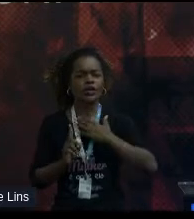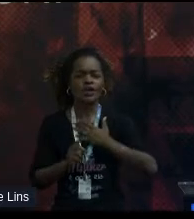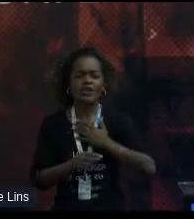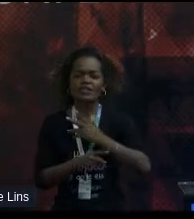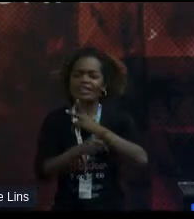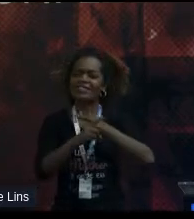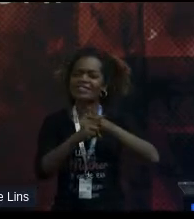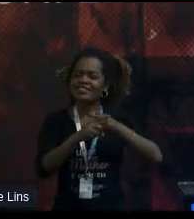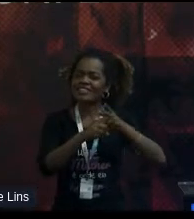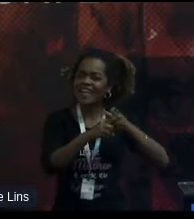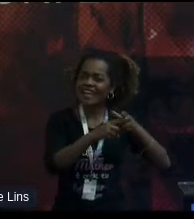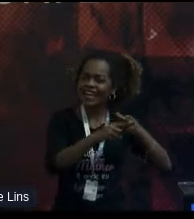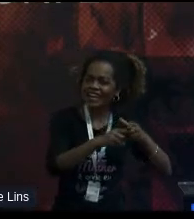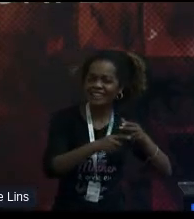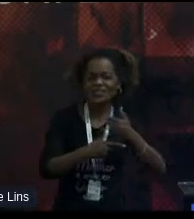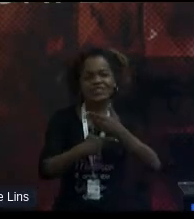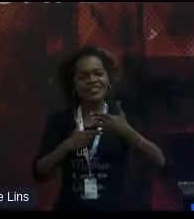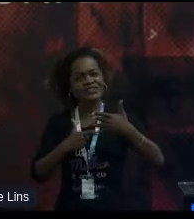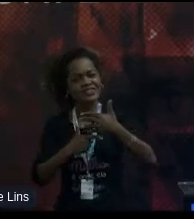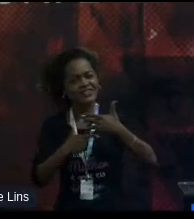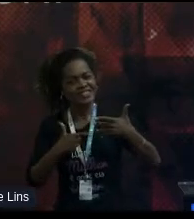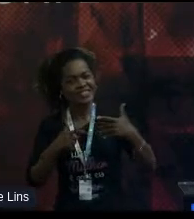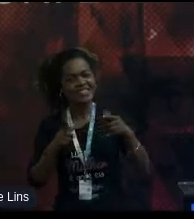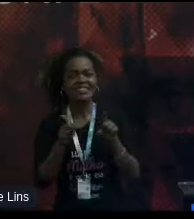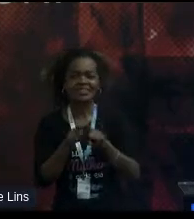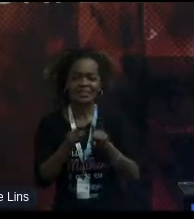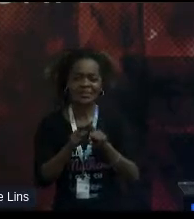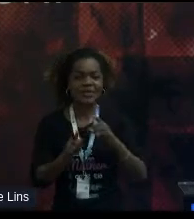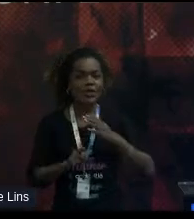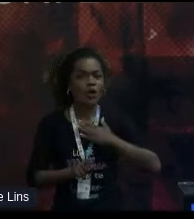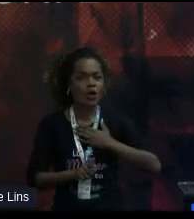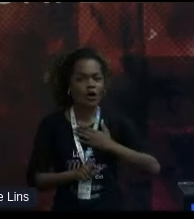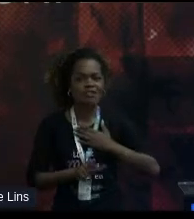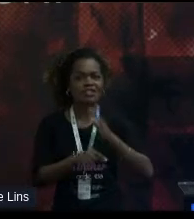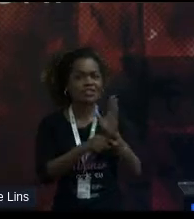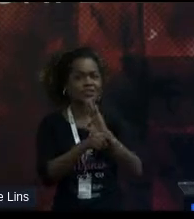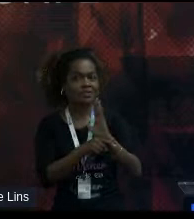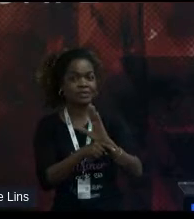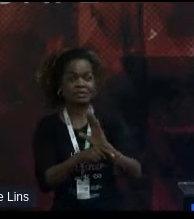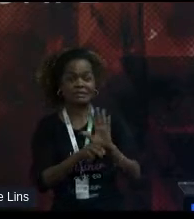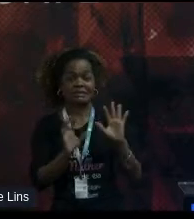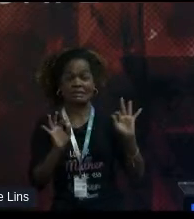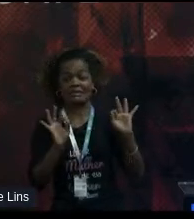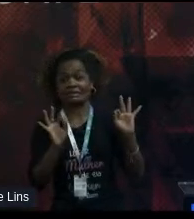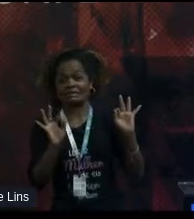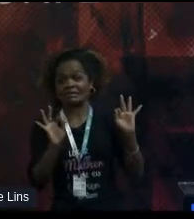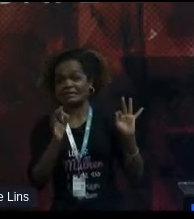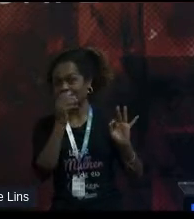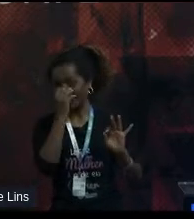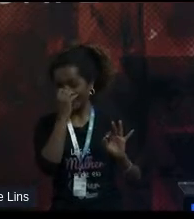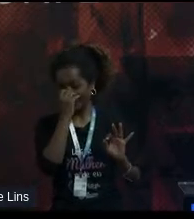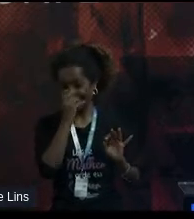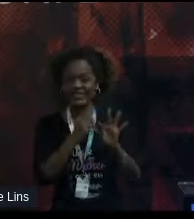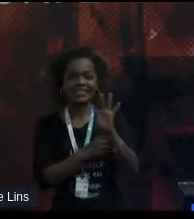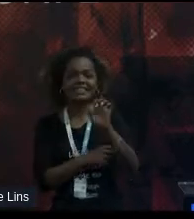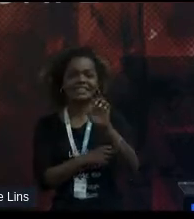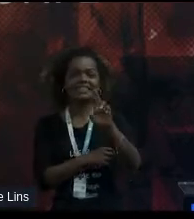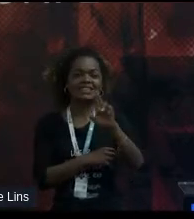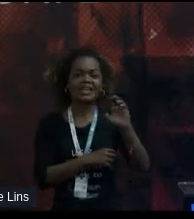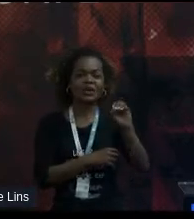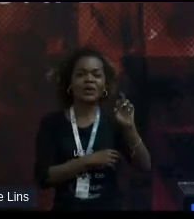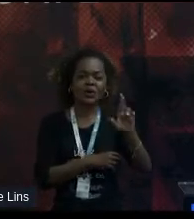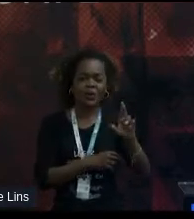e de ficção científica e terror. Deus me livre, tô fora, hein, Val? E o nosso